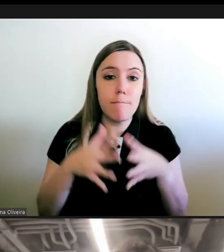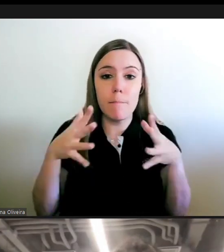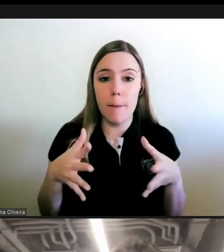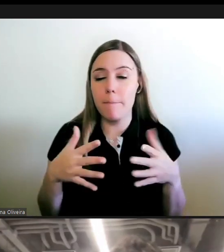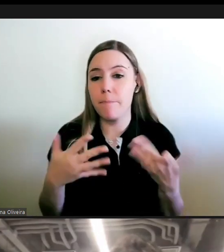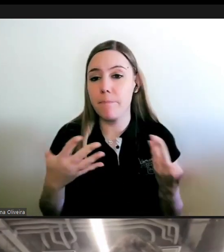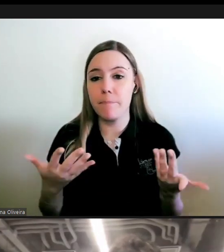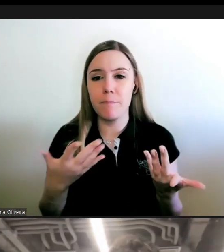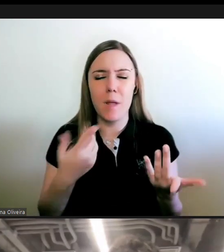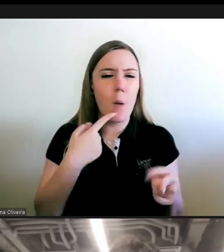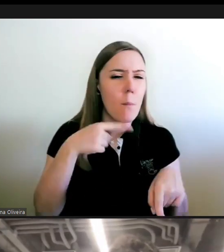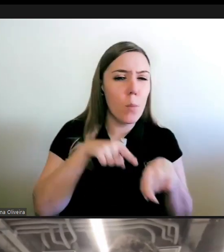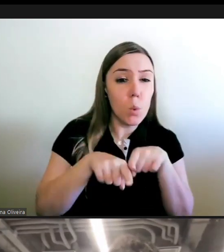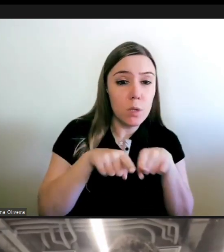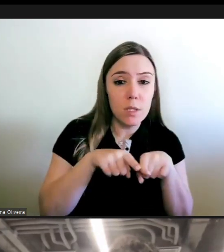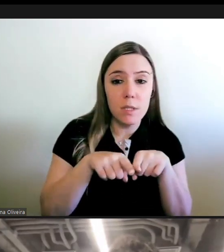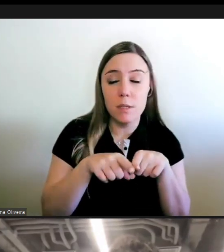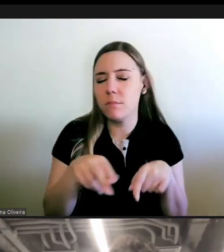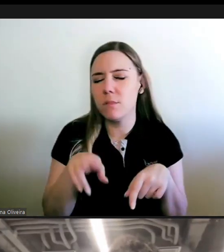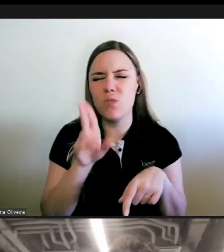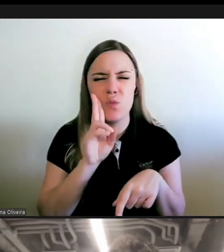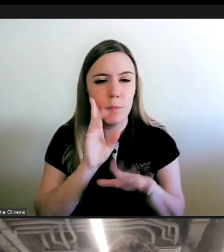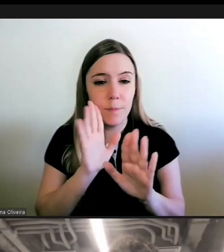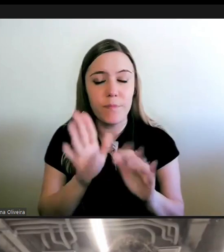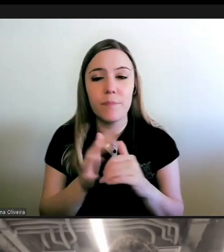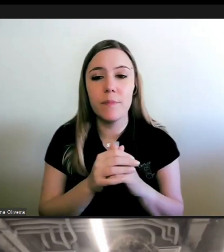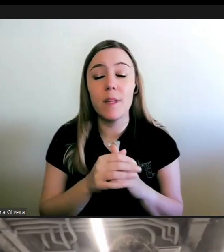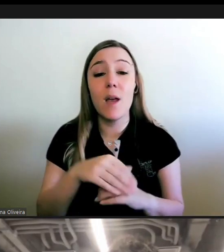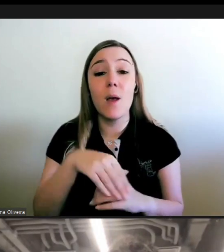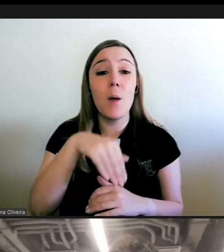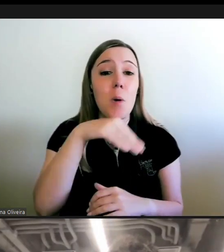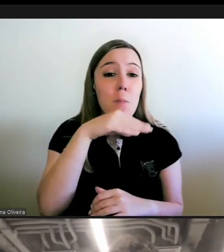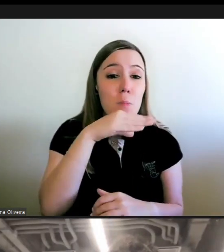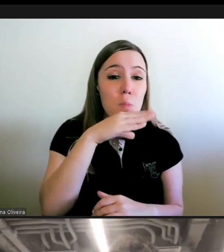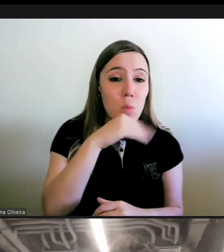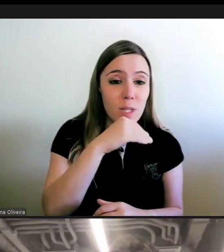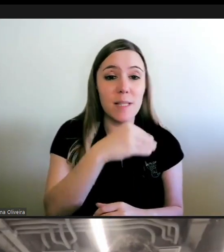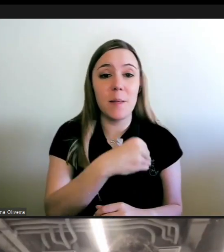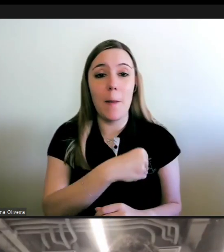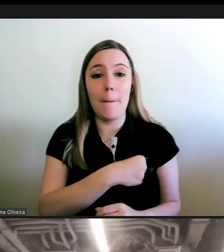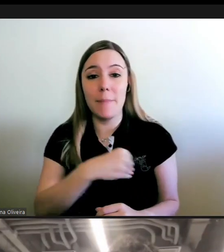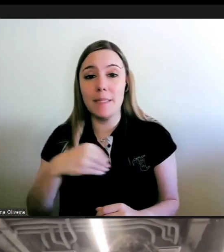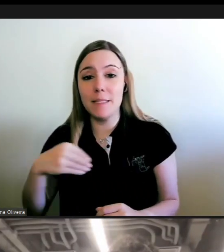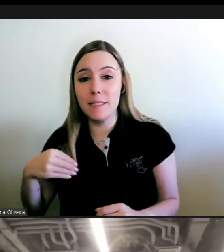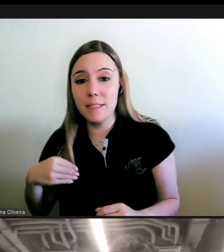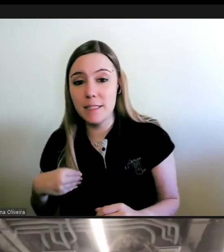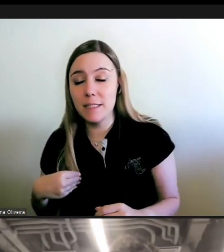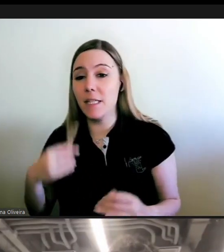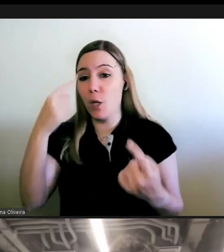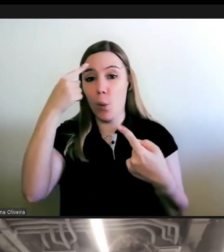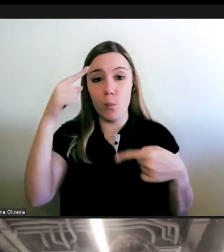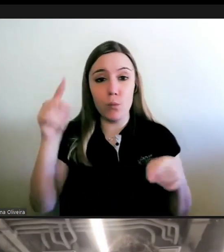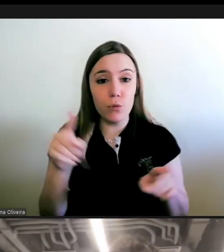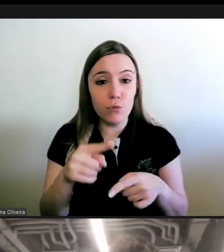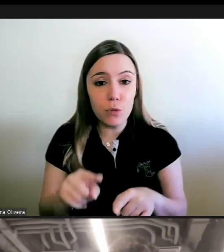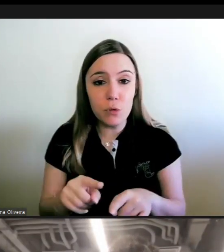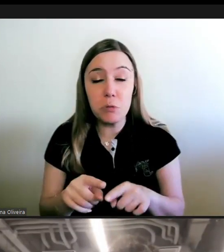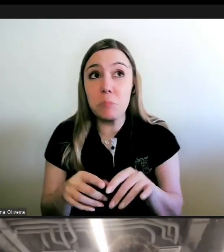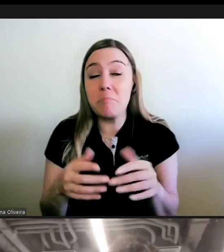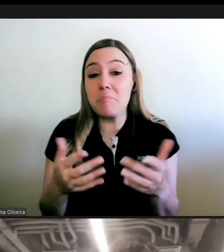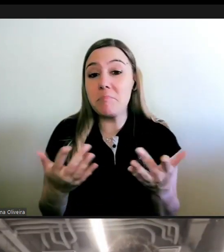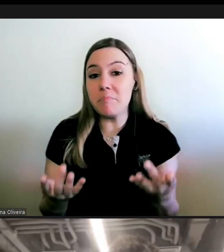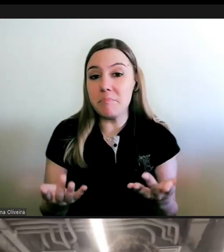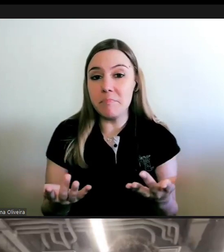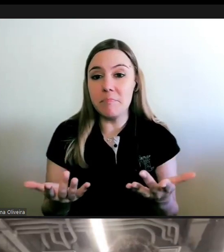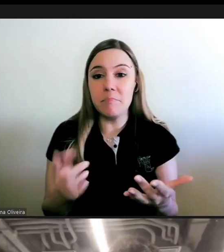a polícia, à medicina, aos professores e, portanto,